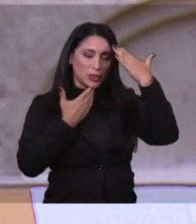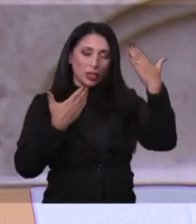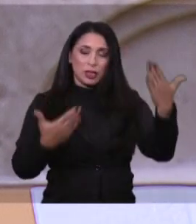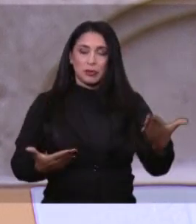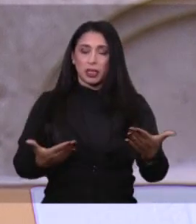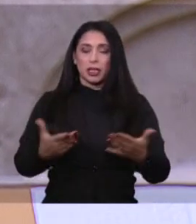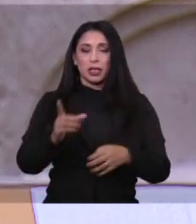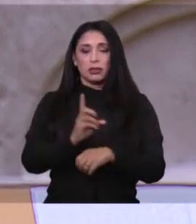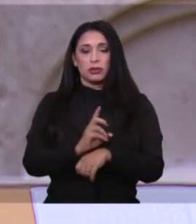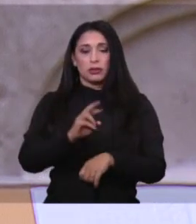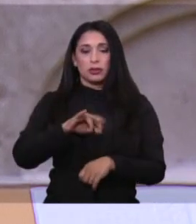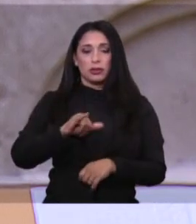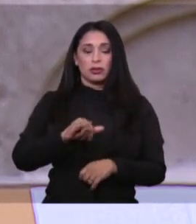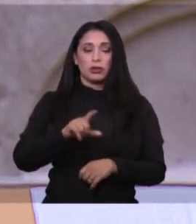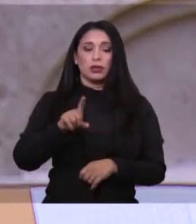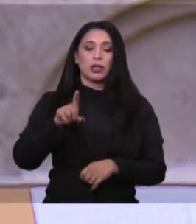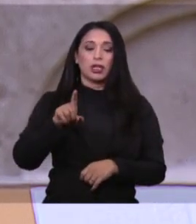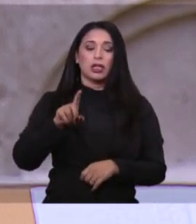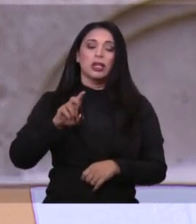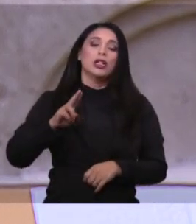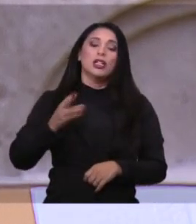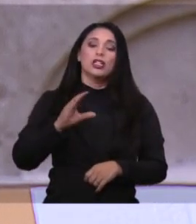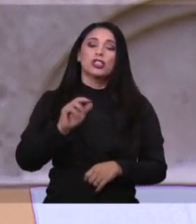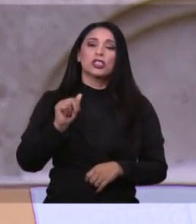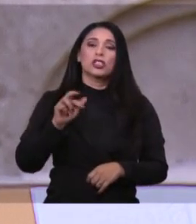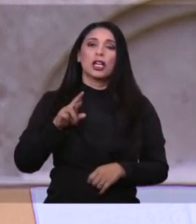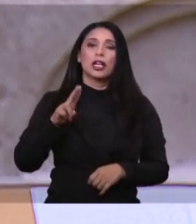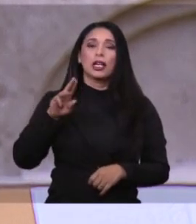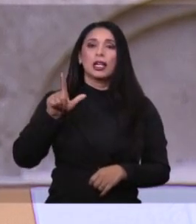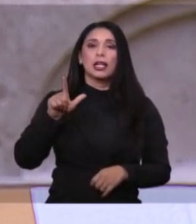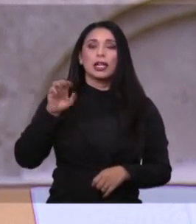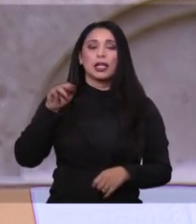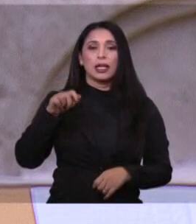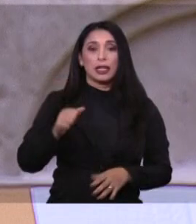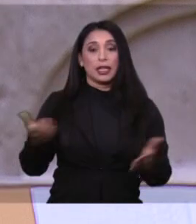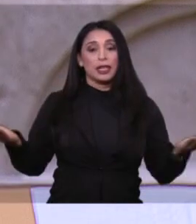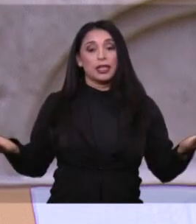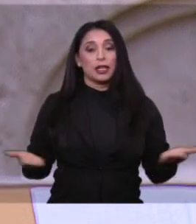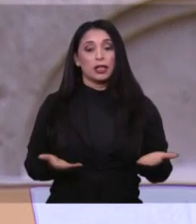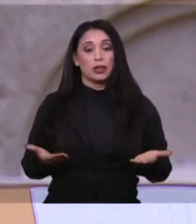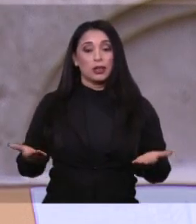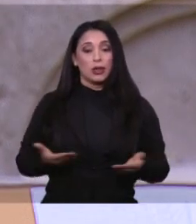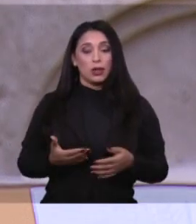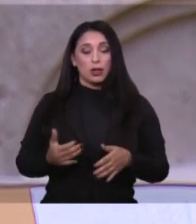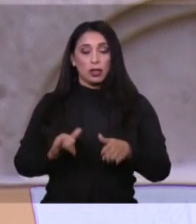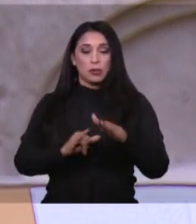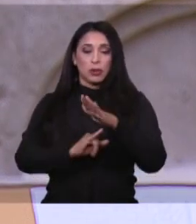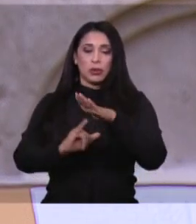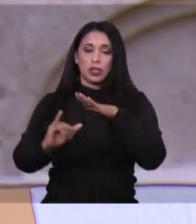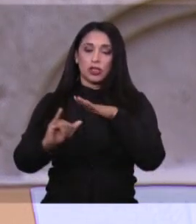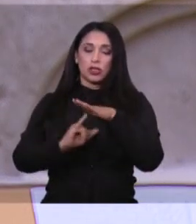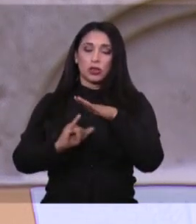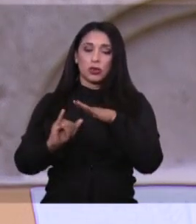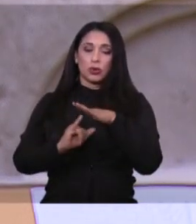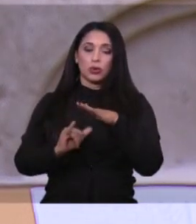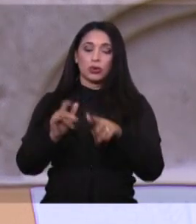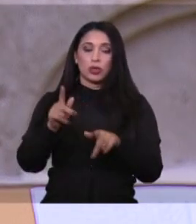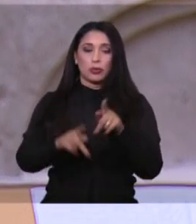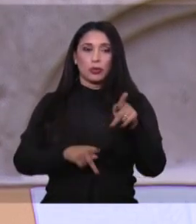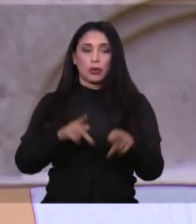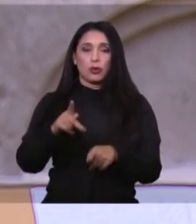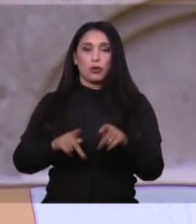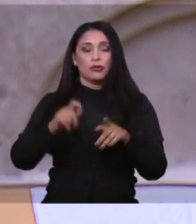defensora pública federal. E agora, finalmente, falará pelo Amicus Curiae, Instituto de Defesa da População